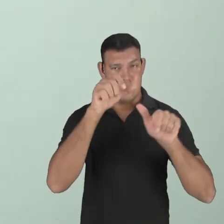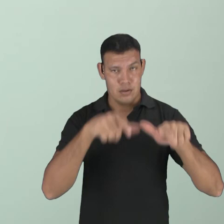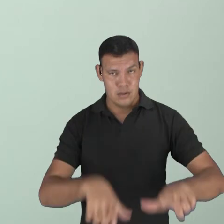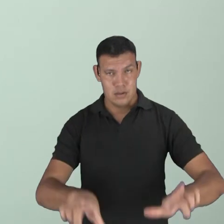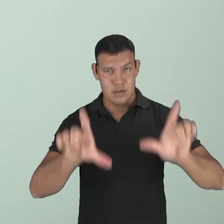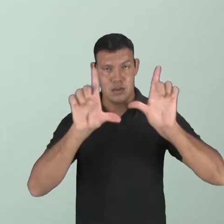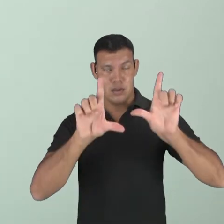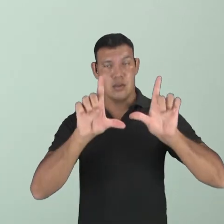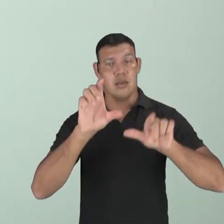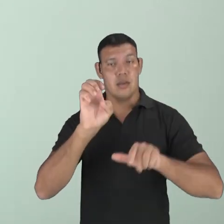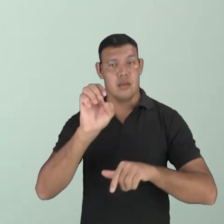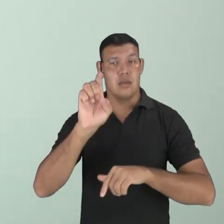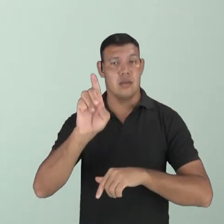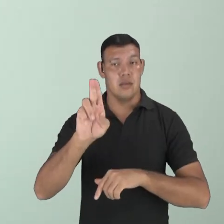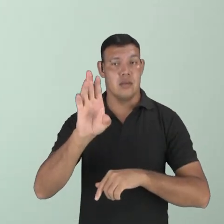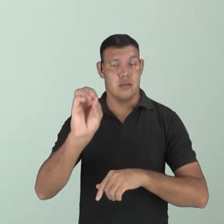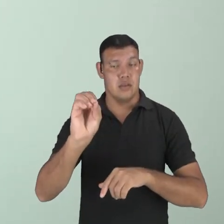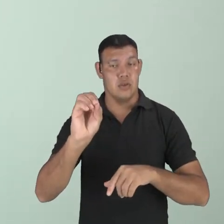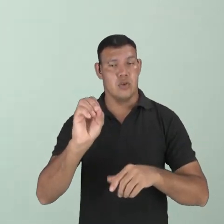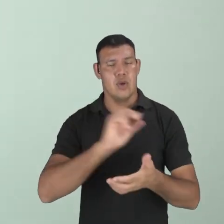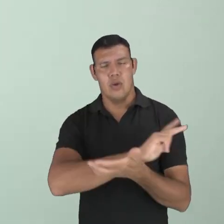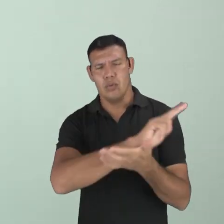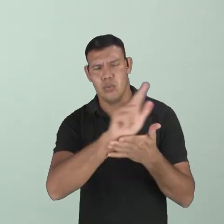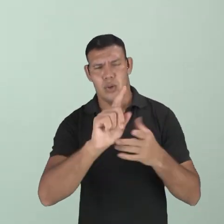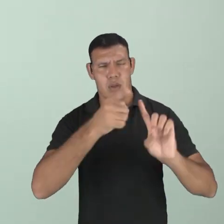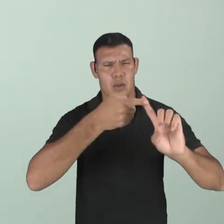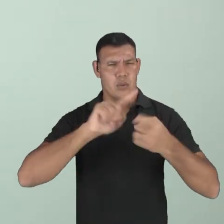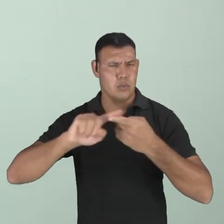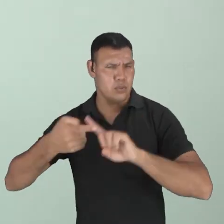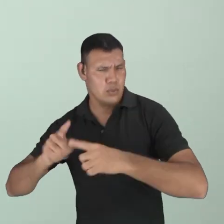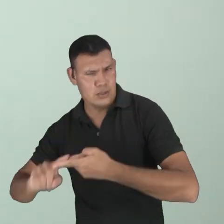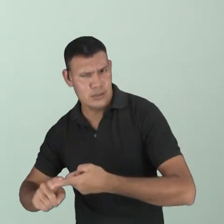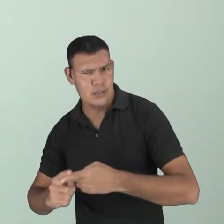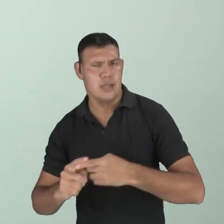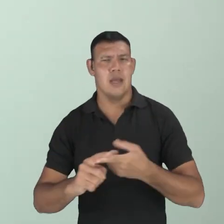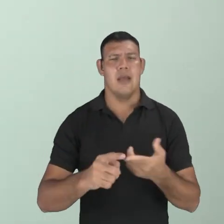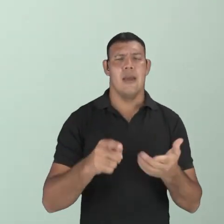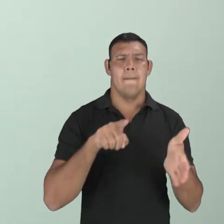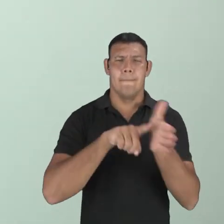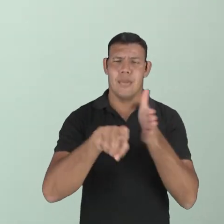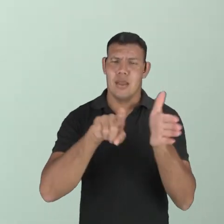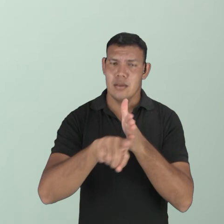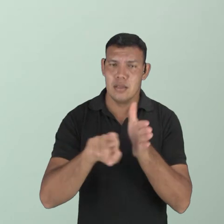encontrar diversos materiais, não só a nossa aula de hoje, mas como questões,